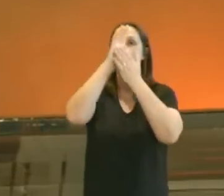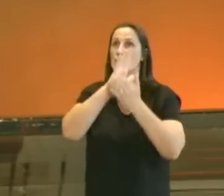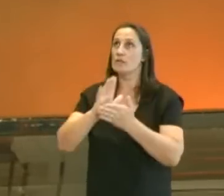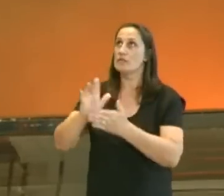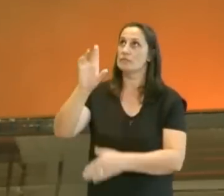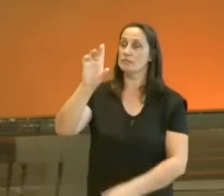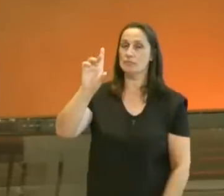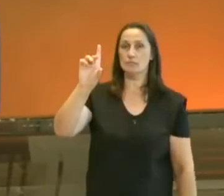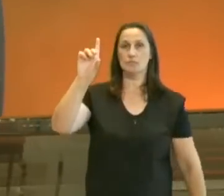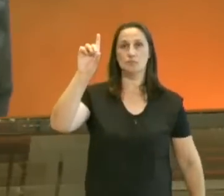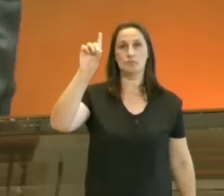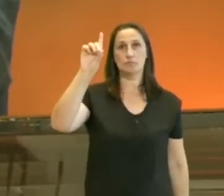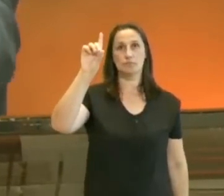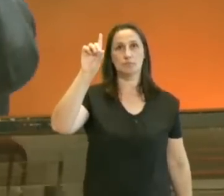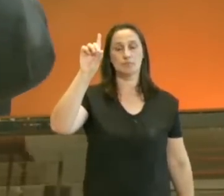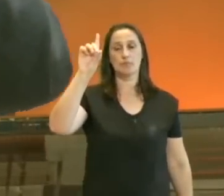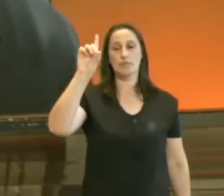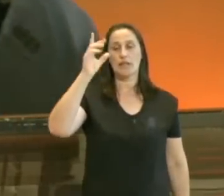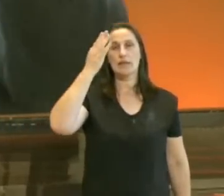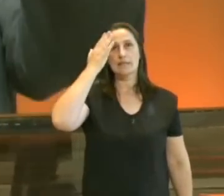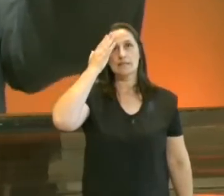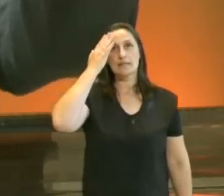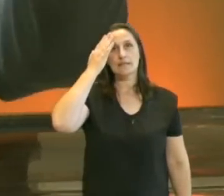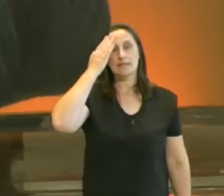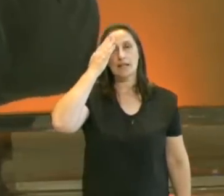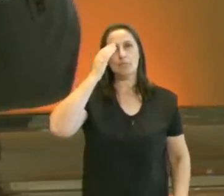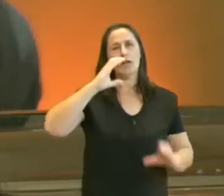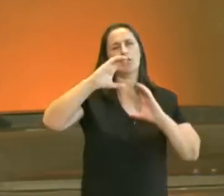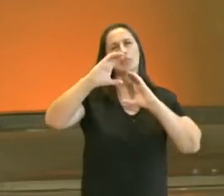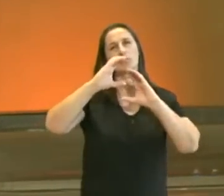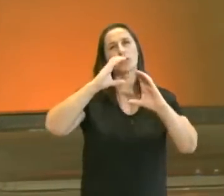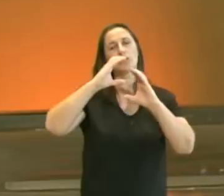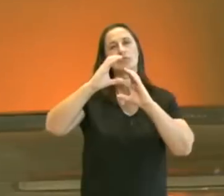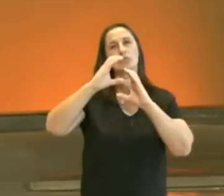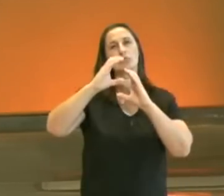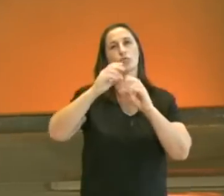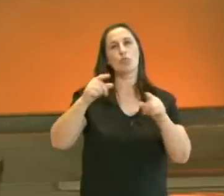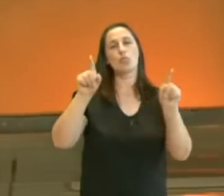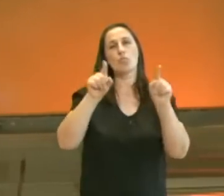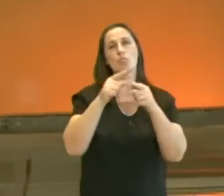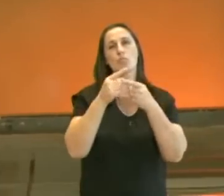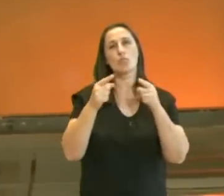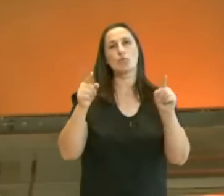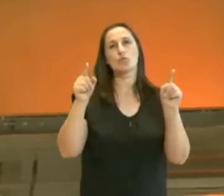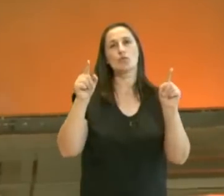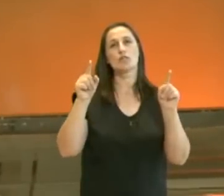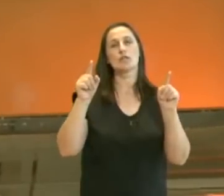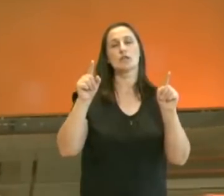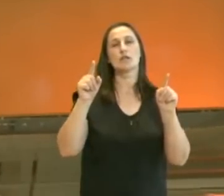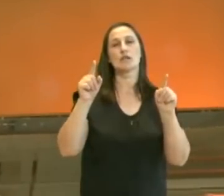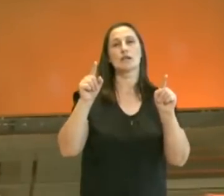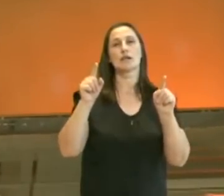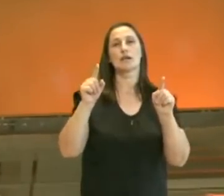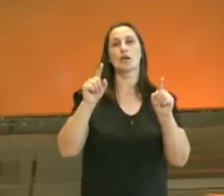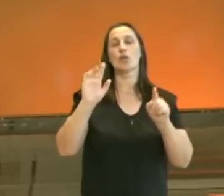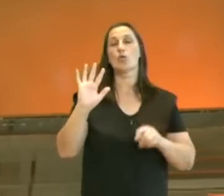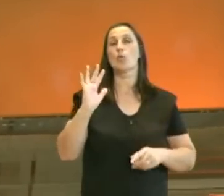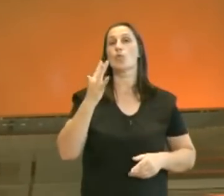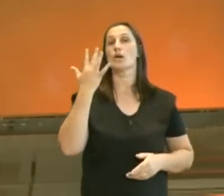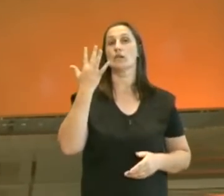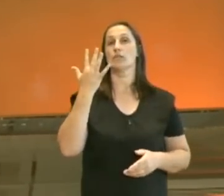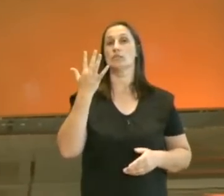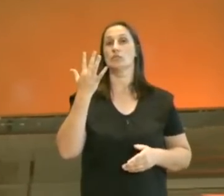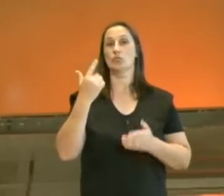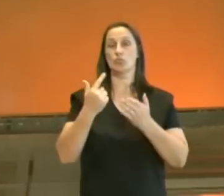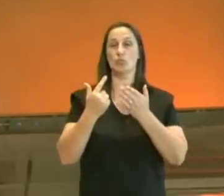Deus. Sabe, o cântico novo vem quando o livro da história não está mais na nossa